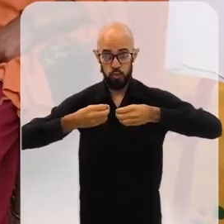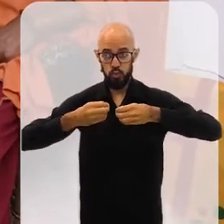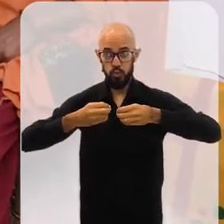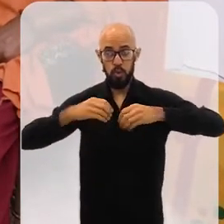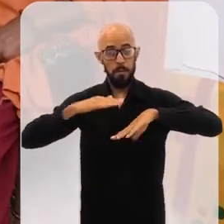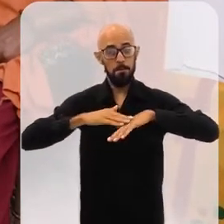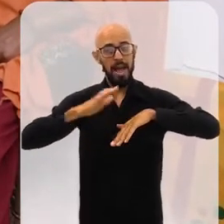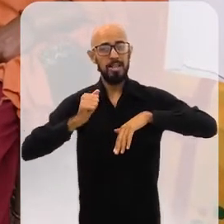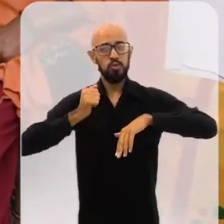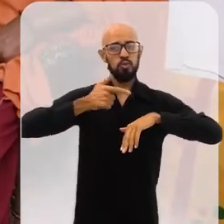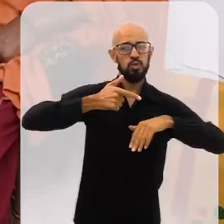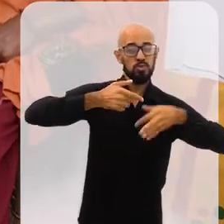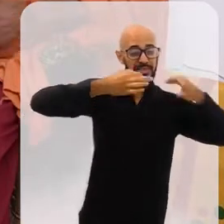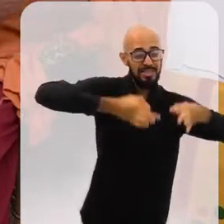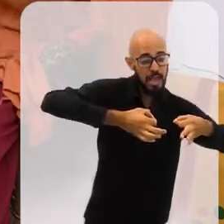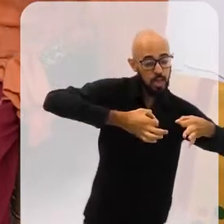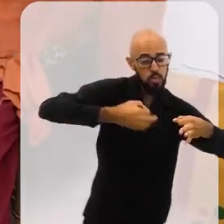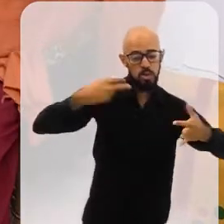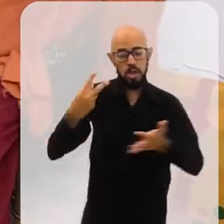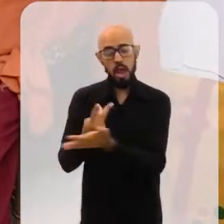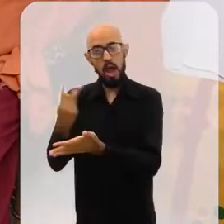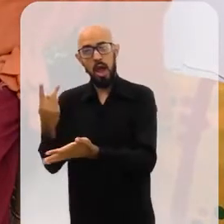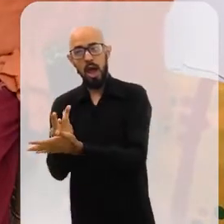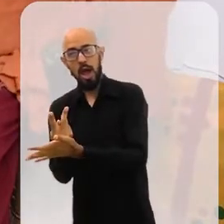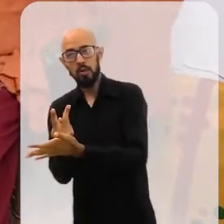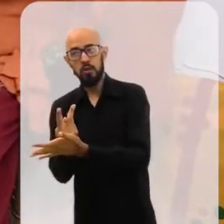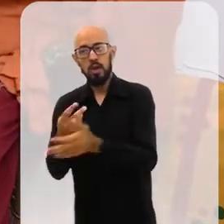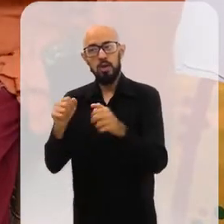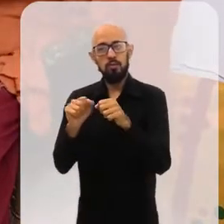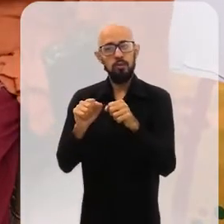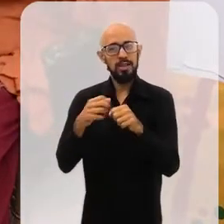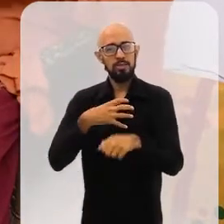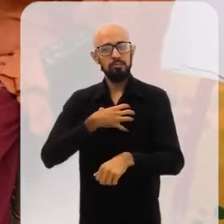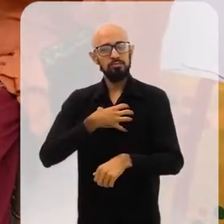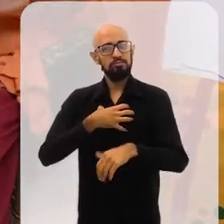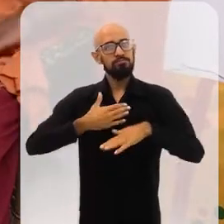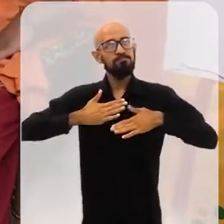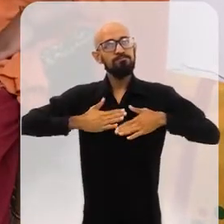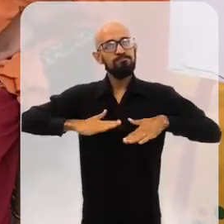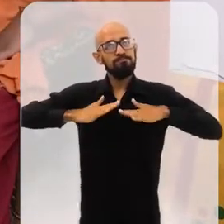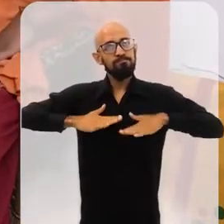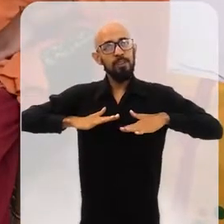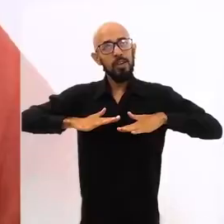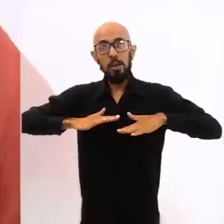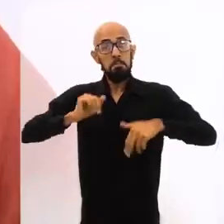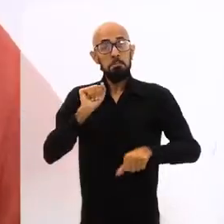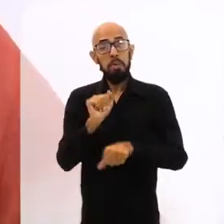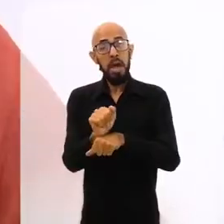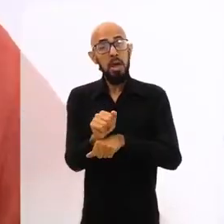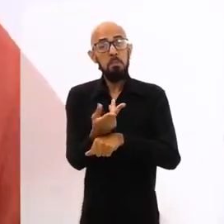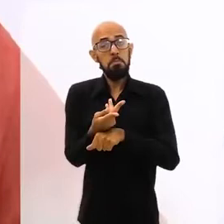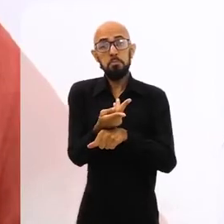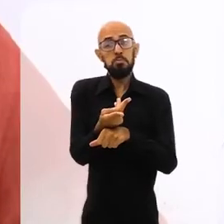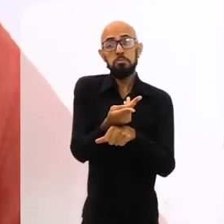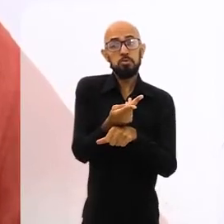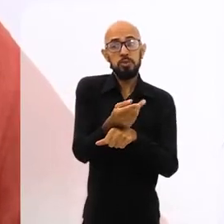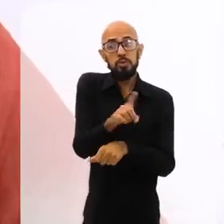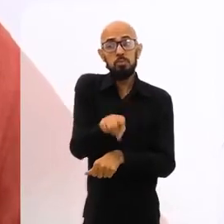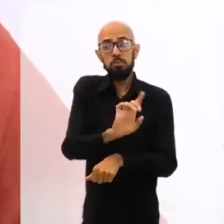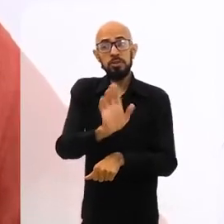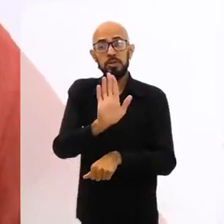além desse certo e errado. Então, me deu uma tranquilidade e cessou minha busca. Eu não preciso mais